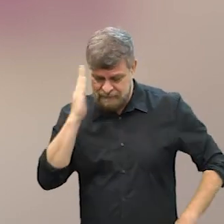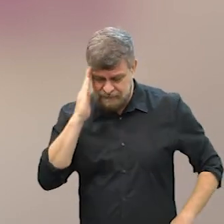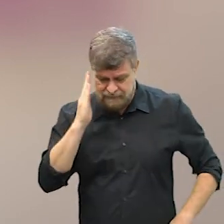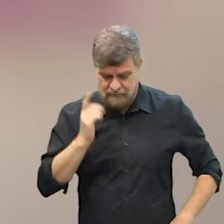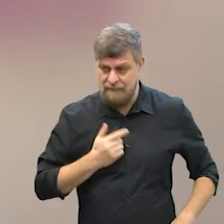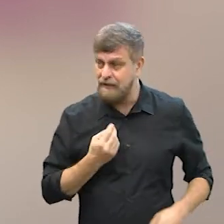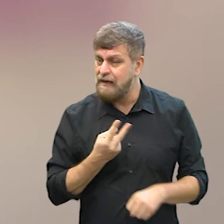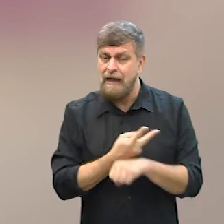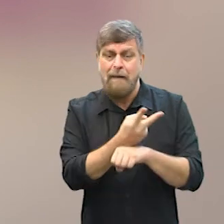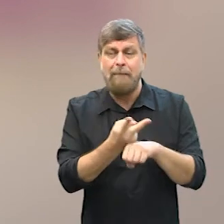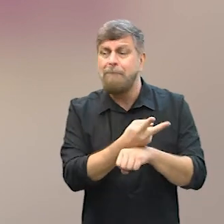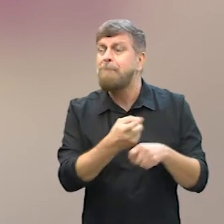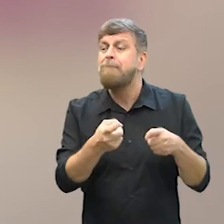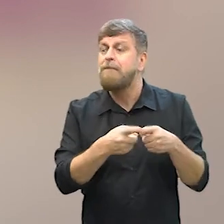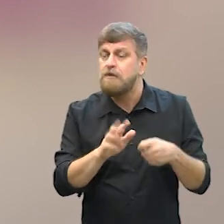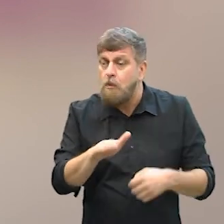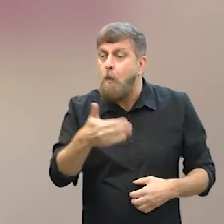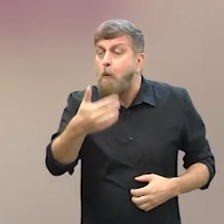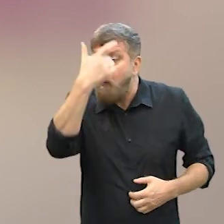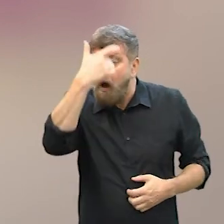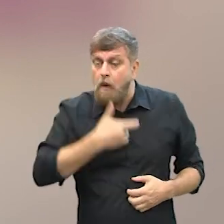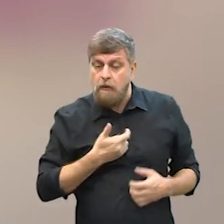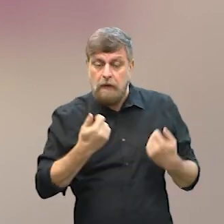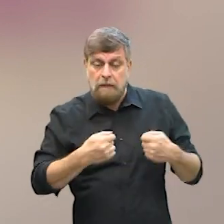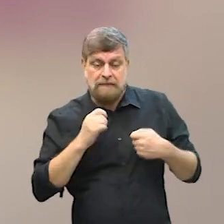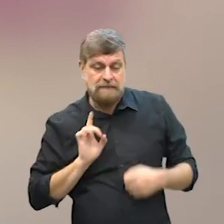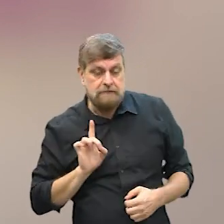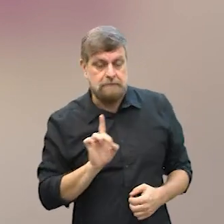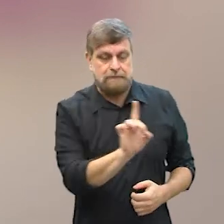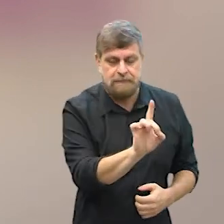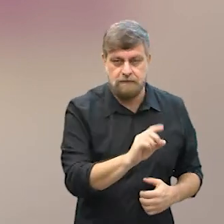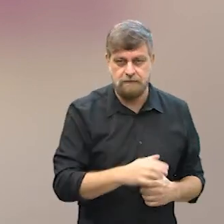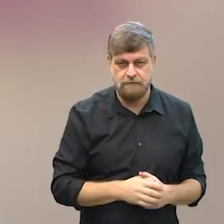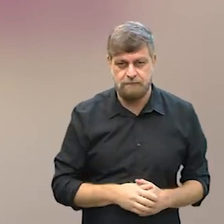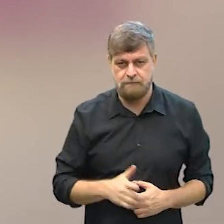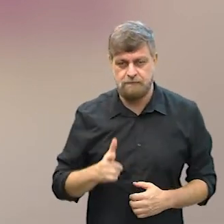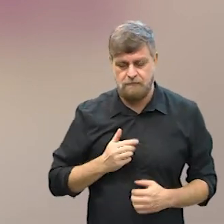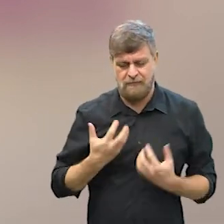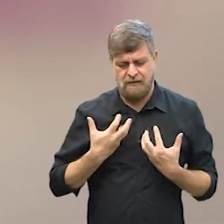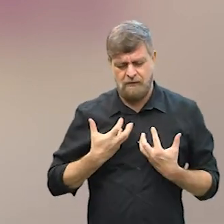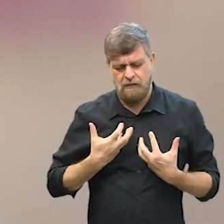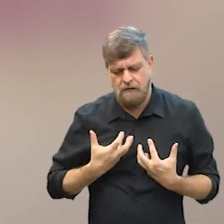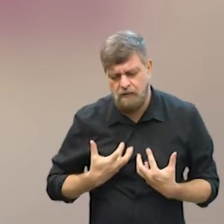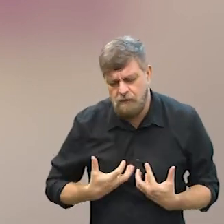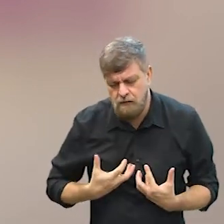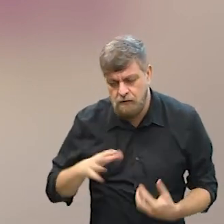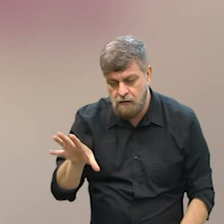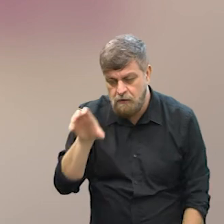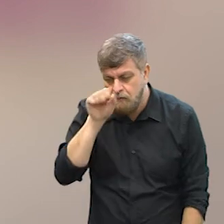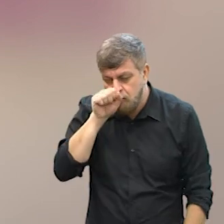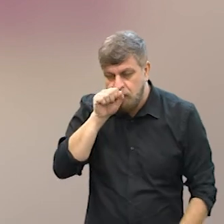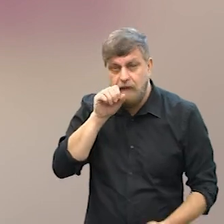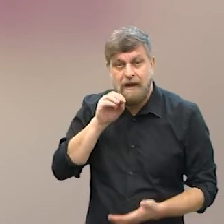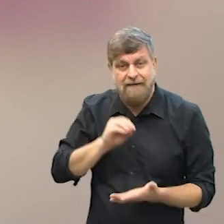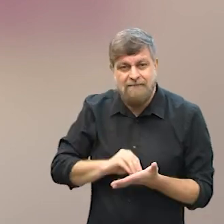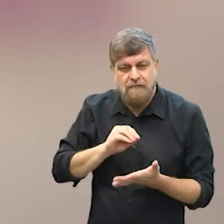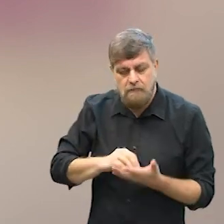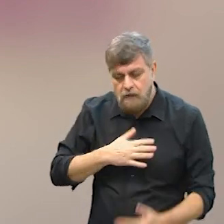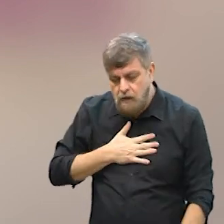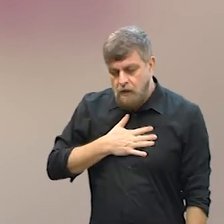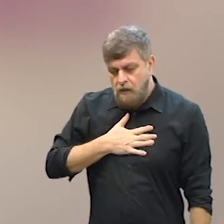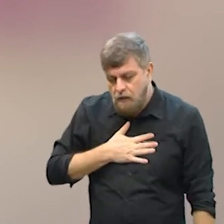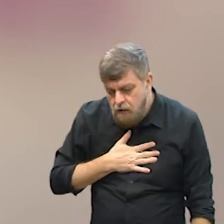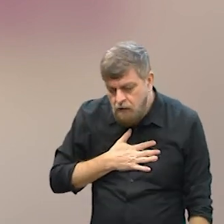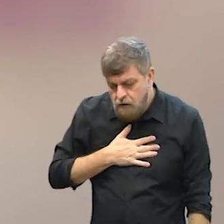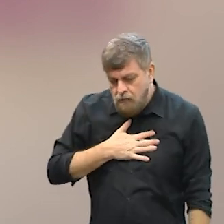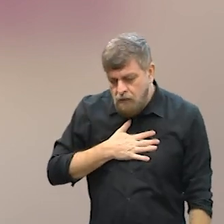de especialista ou que tipo de médico ele vai procurar. Então, o sintoma de cansaço, de falta de ar, ele pode simular